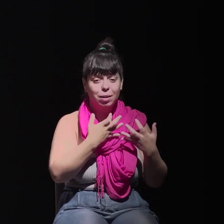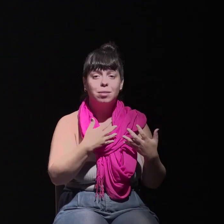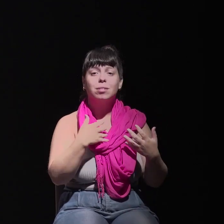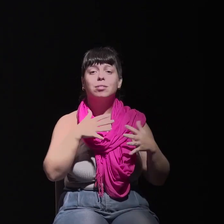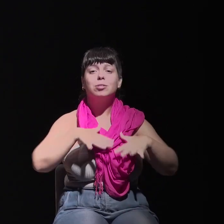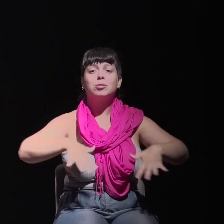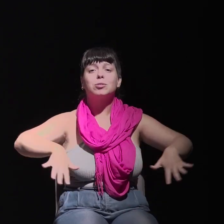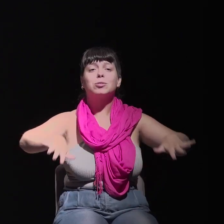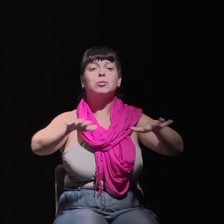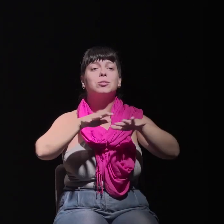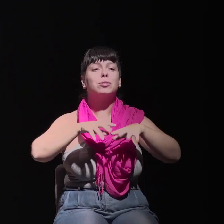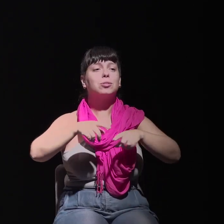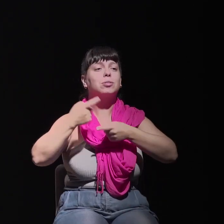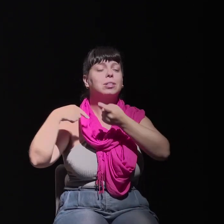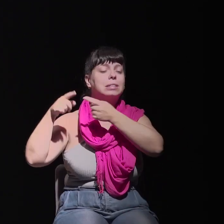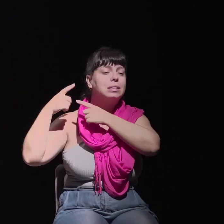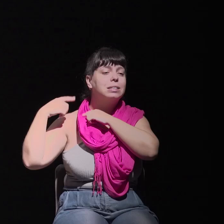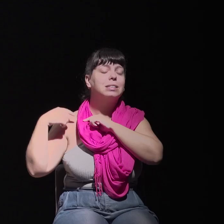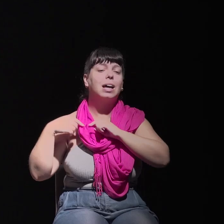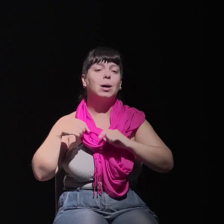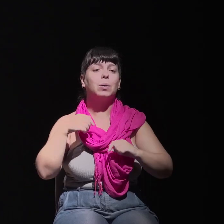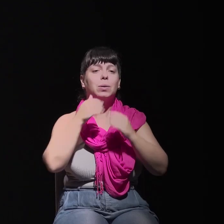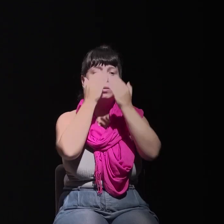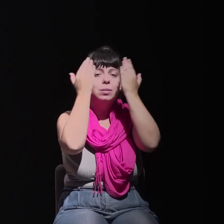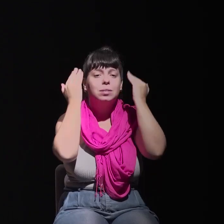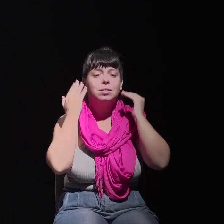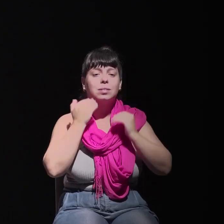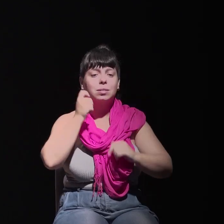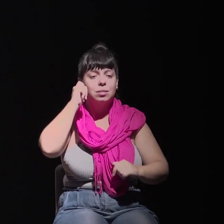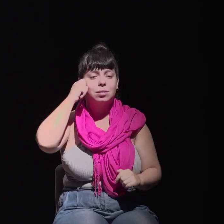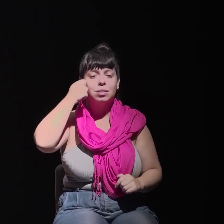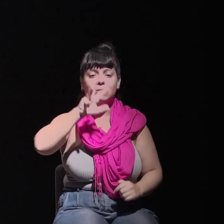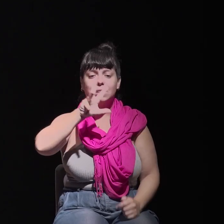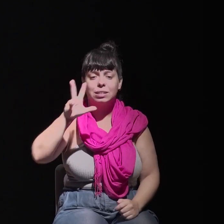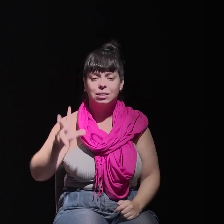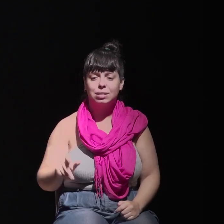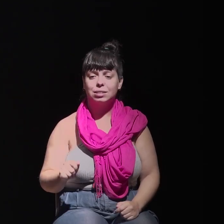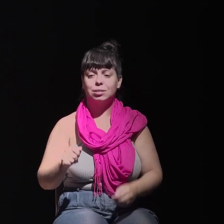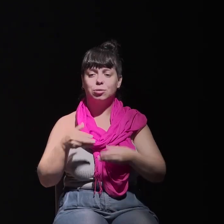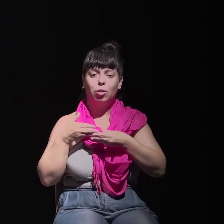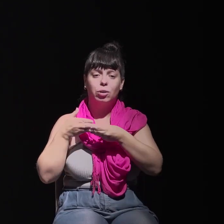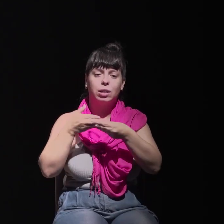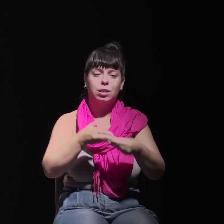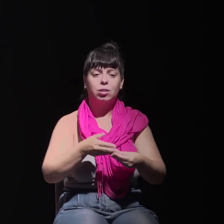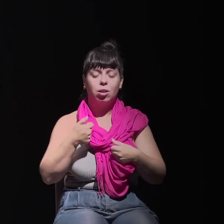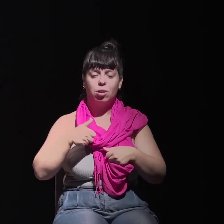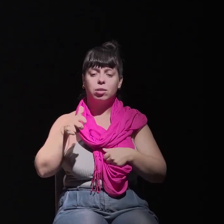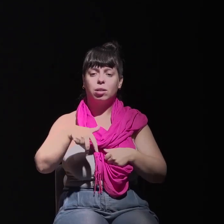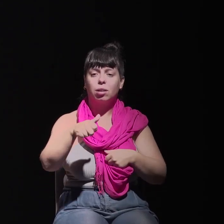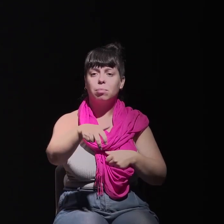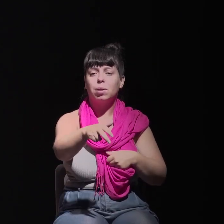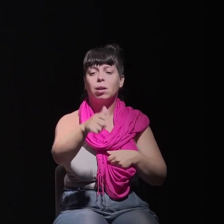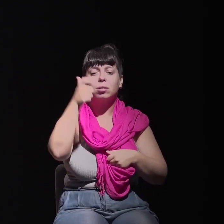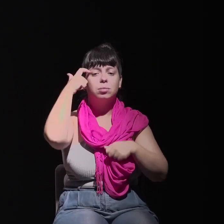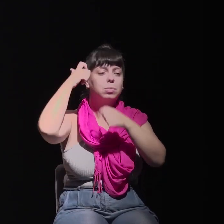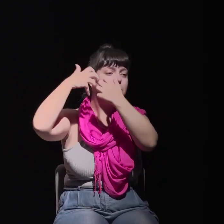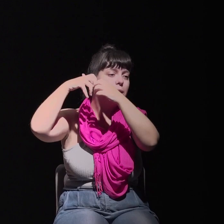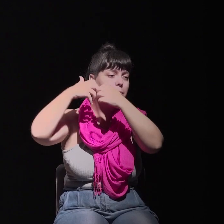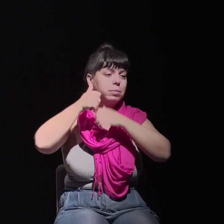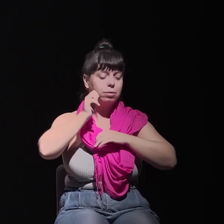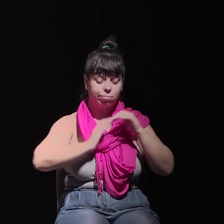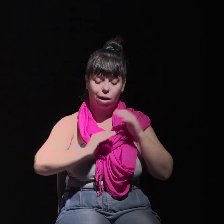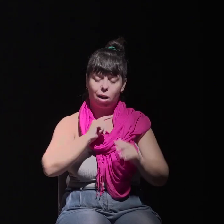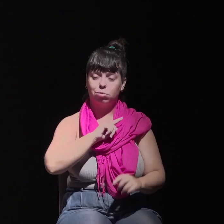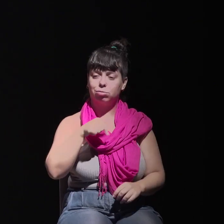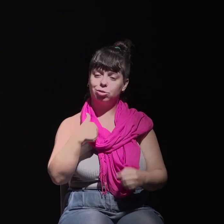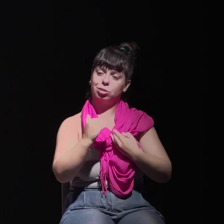nossos ancestrais africanos e ameríndios orientem sempre nossa caminhada, nosso pensamento, nosso fazer, para